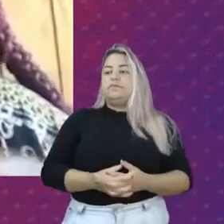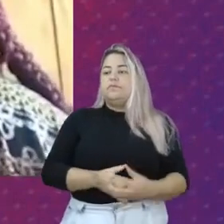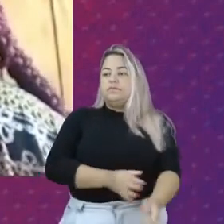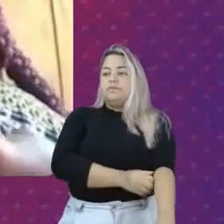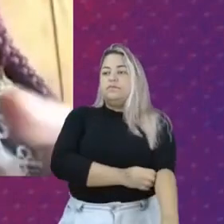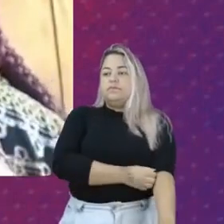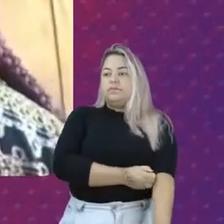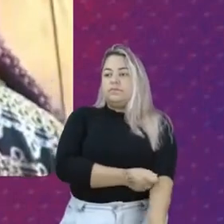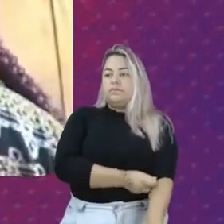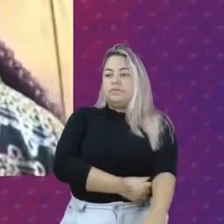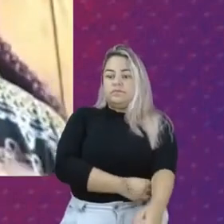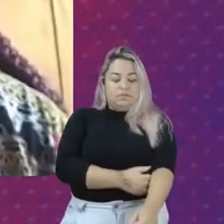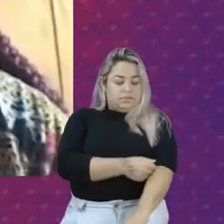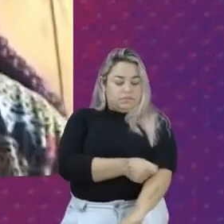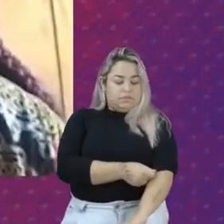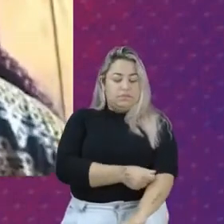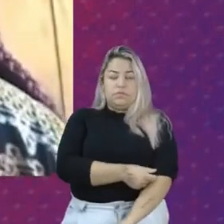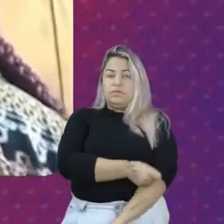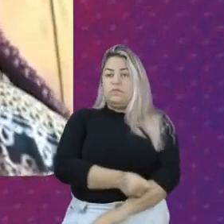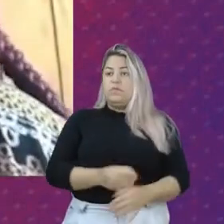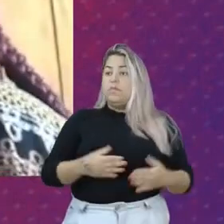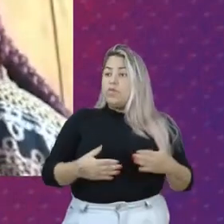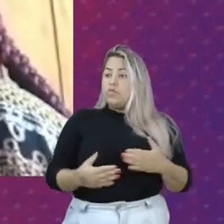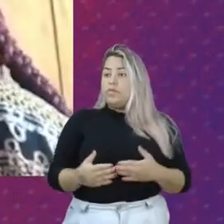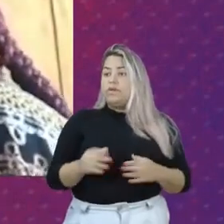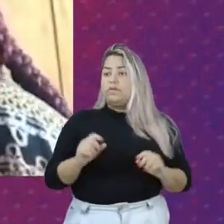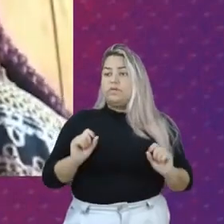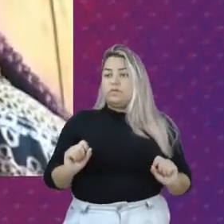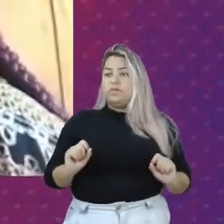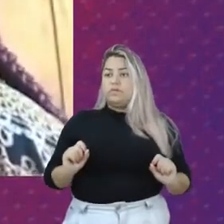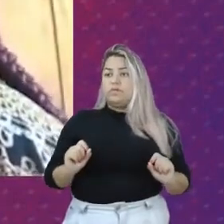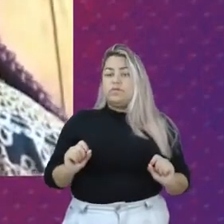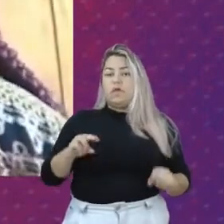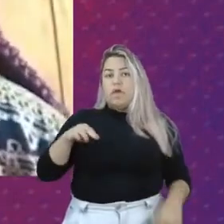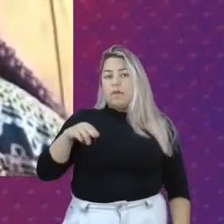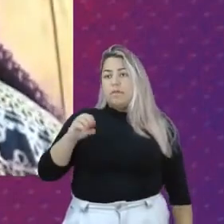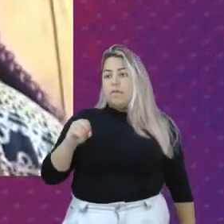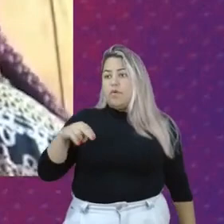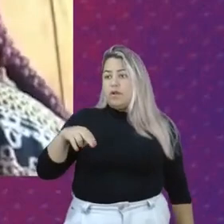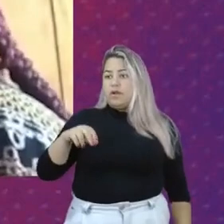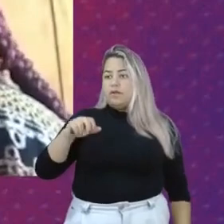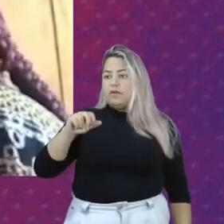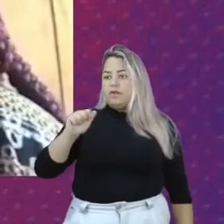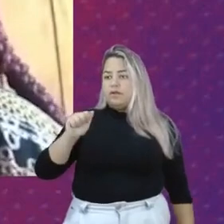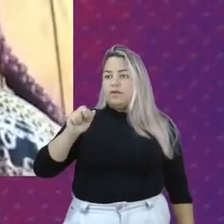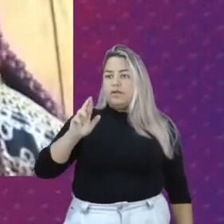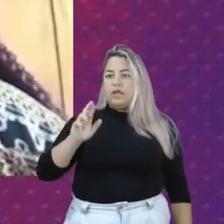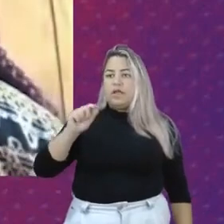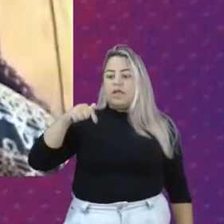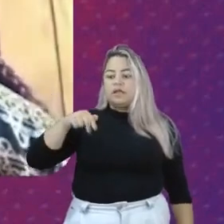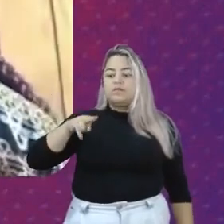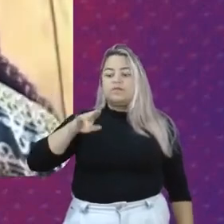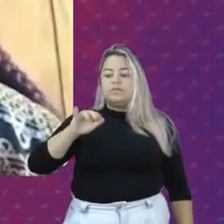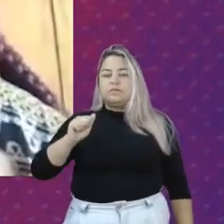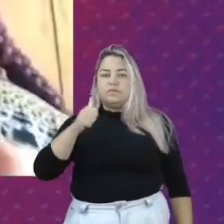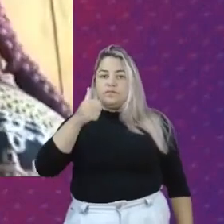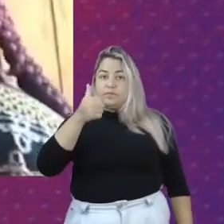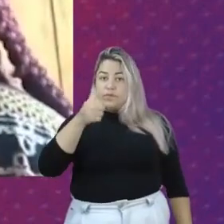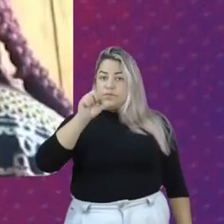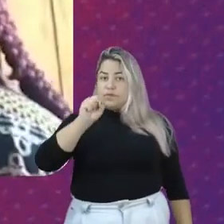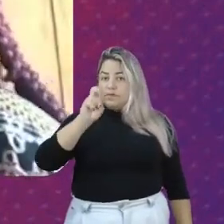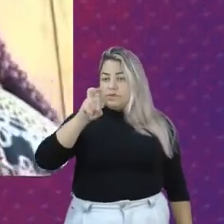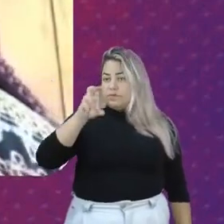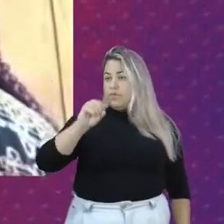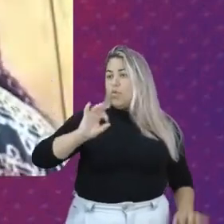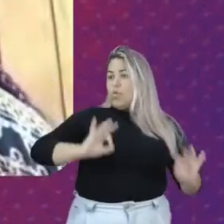um período, ainda que no período da monarquia, em 1850, vai